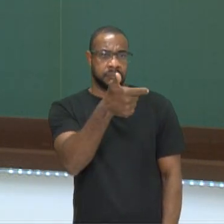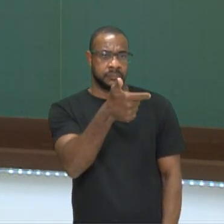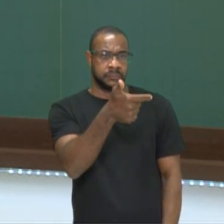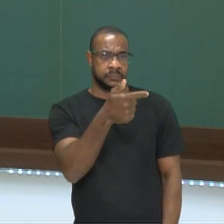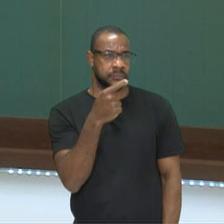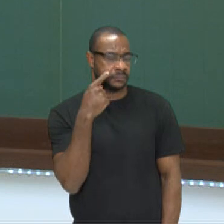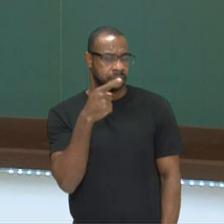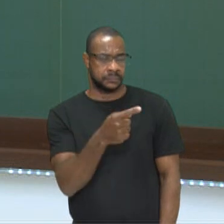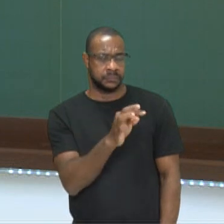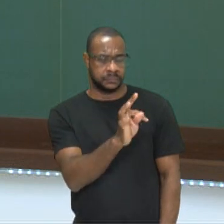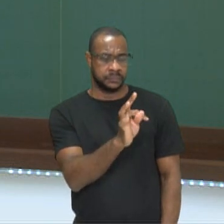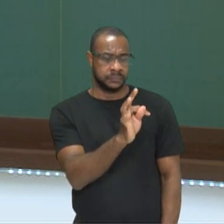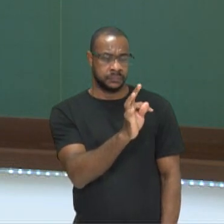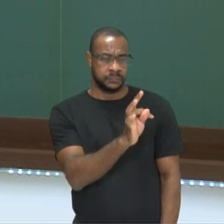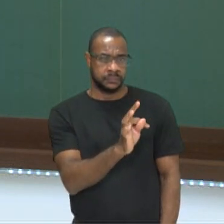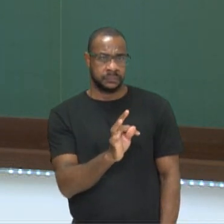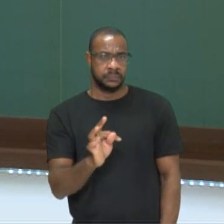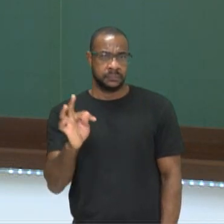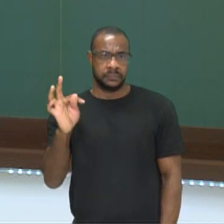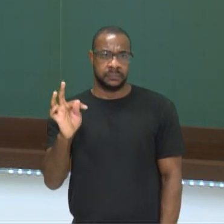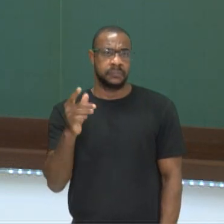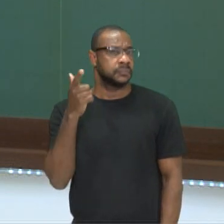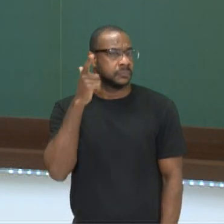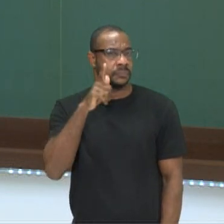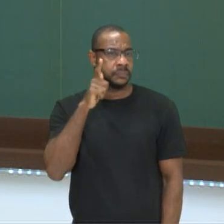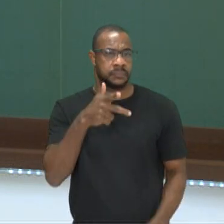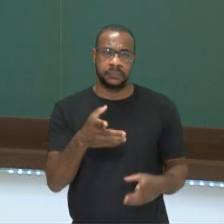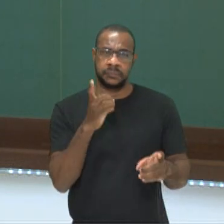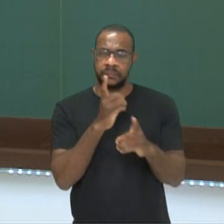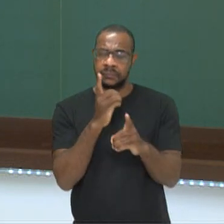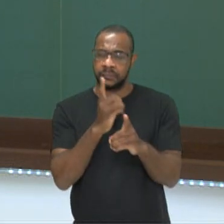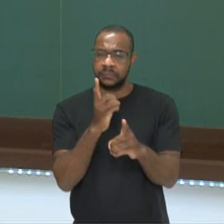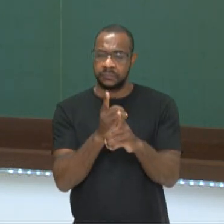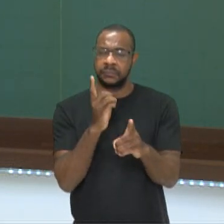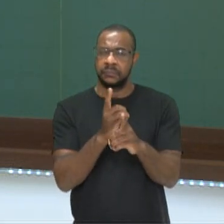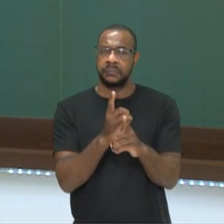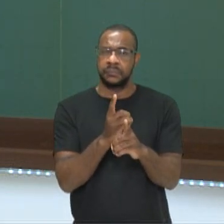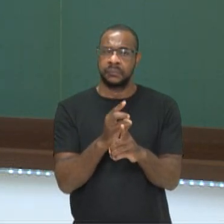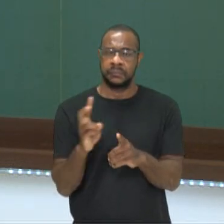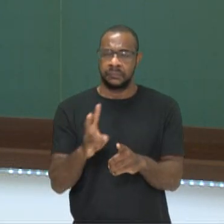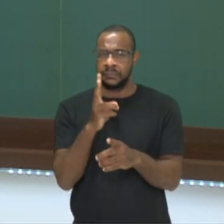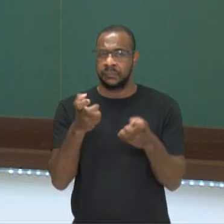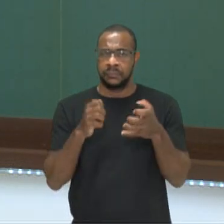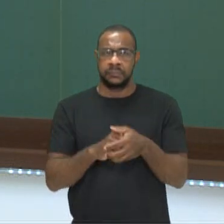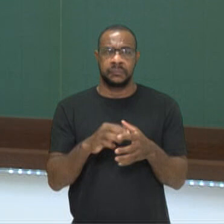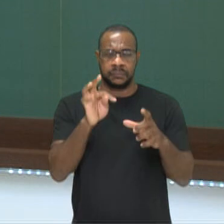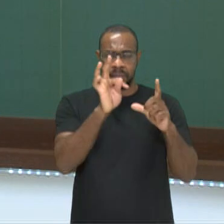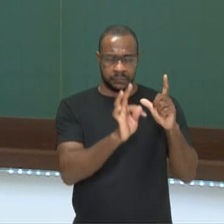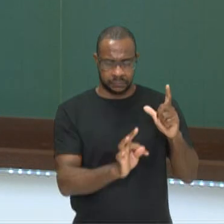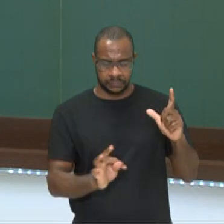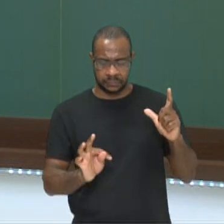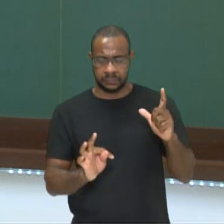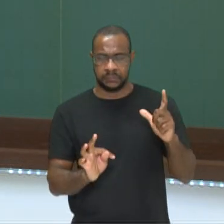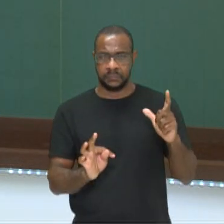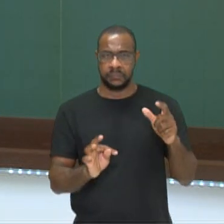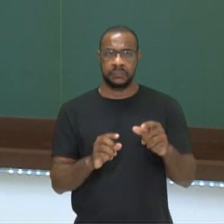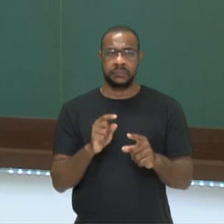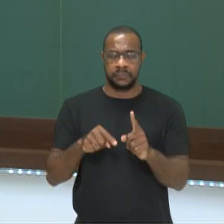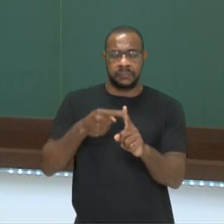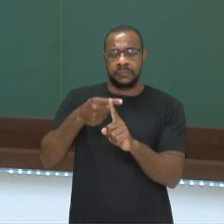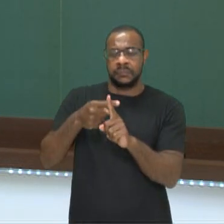você isolando aquela letra, você vai conseguir determinar o valor dela. Como que a gente isola? Usando princípios